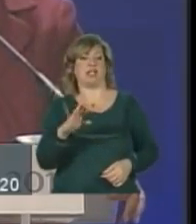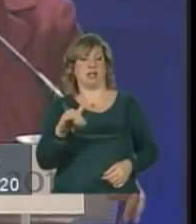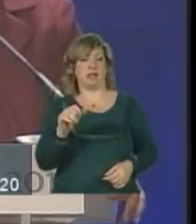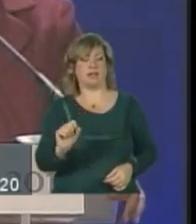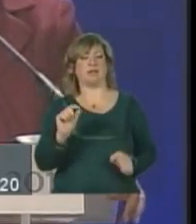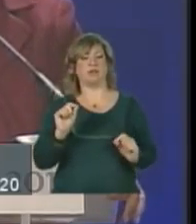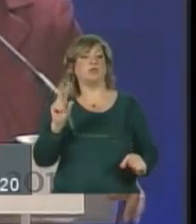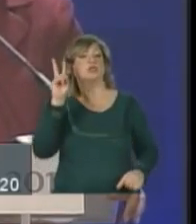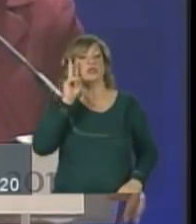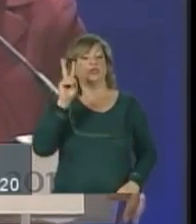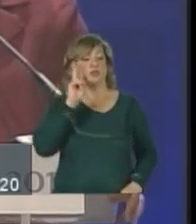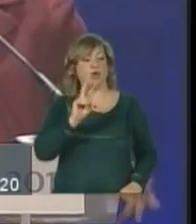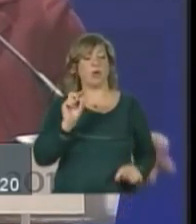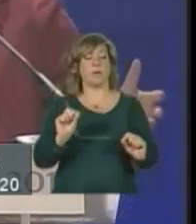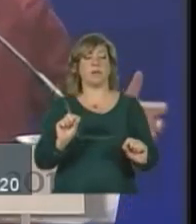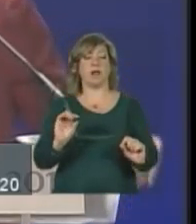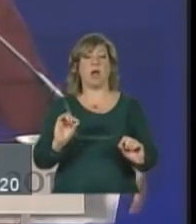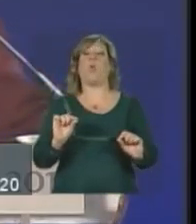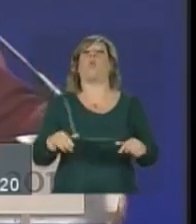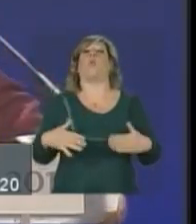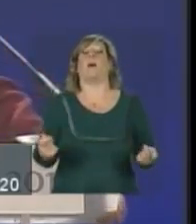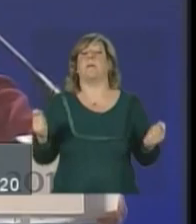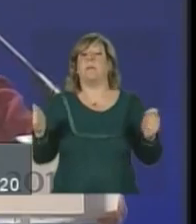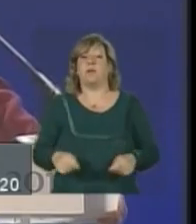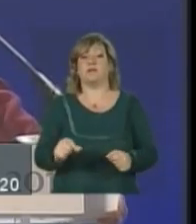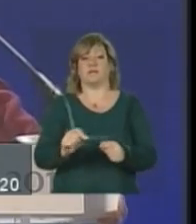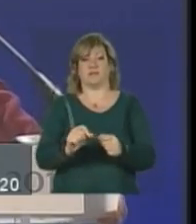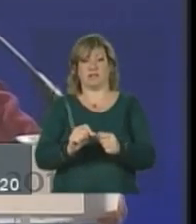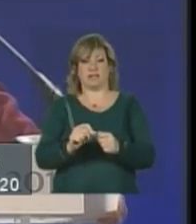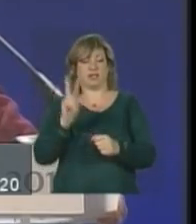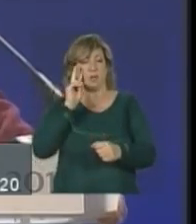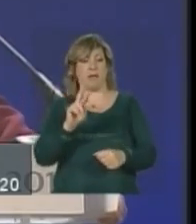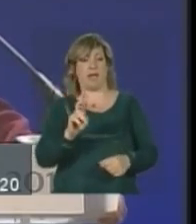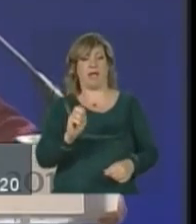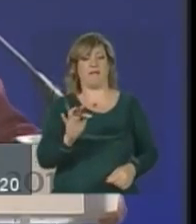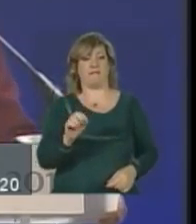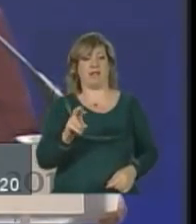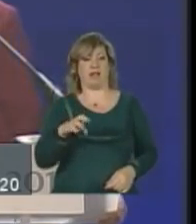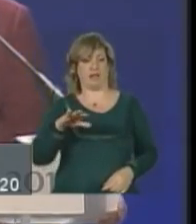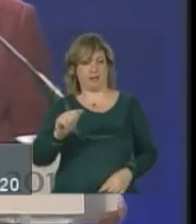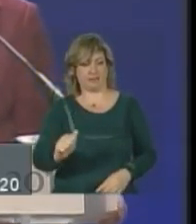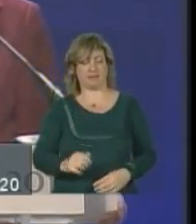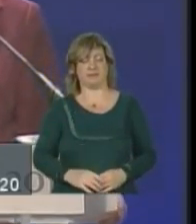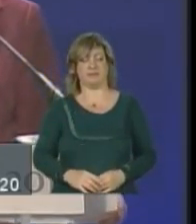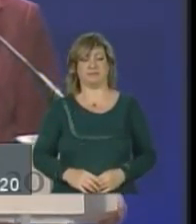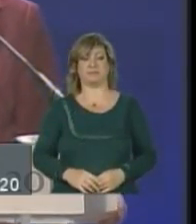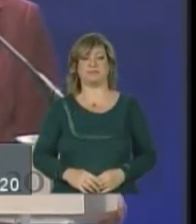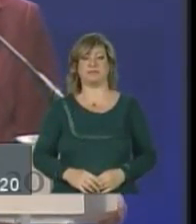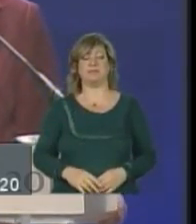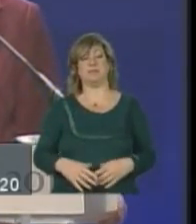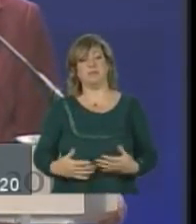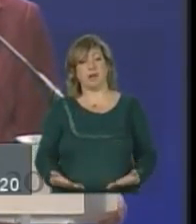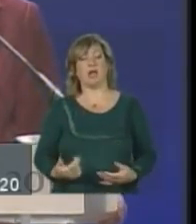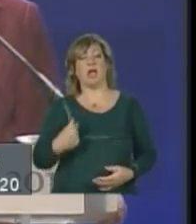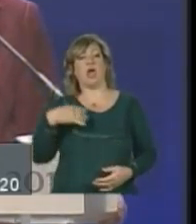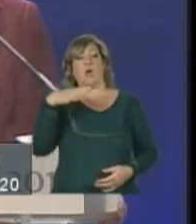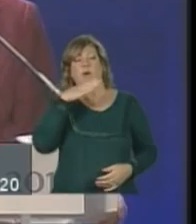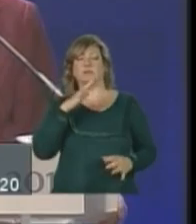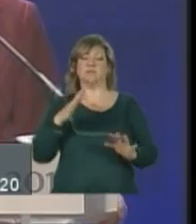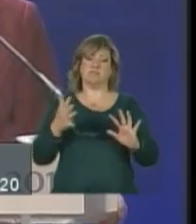no que se refere ao que poderia ser adotado como referência. Bom, eu acho que eu mais